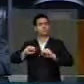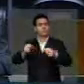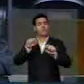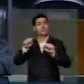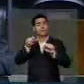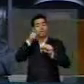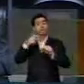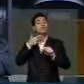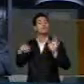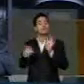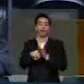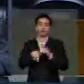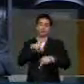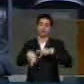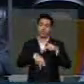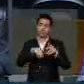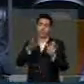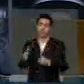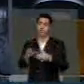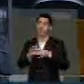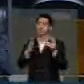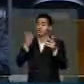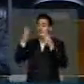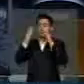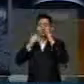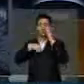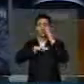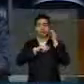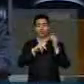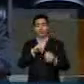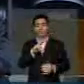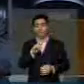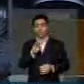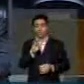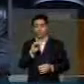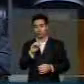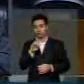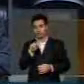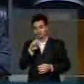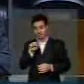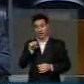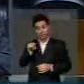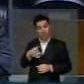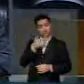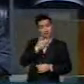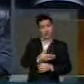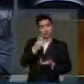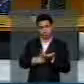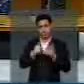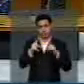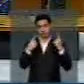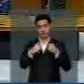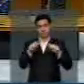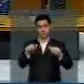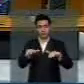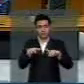brasileiro com a palavra o delegado prot autor do requerimento de que se originou a realização da presente sessão